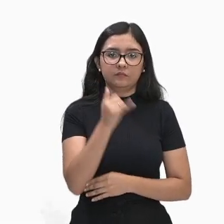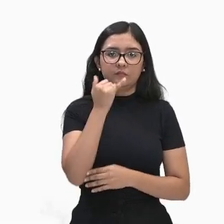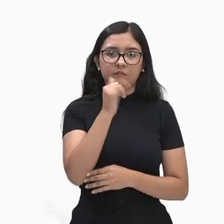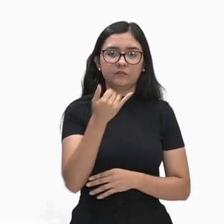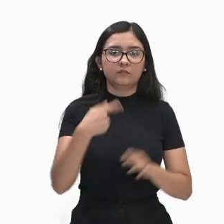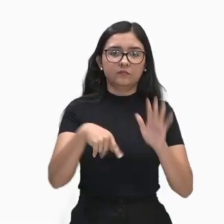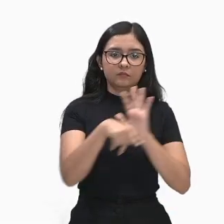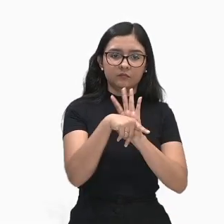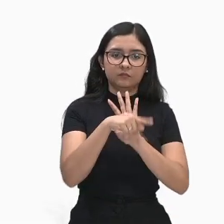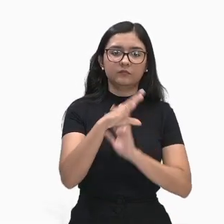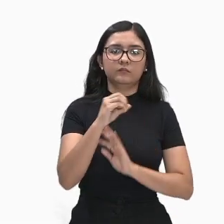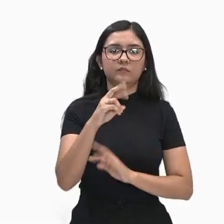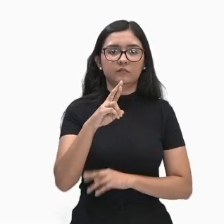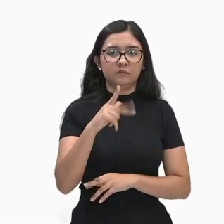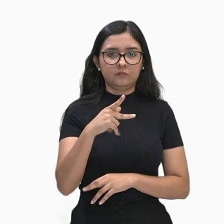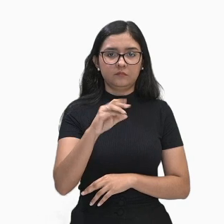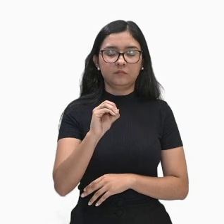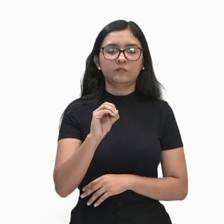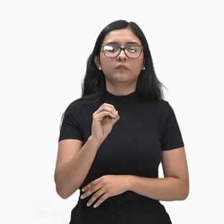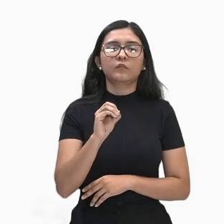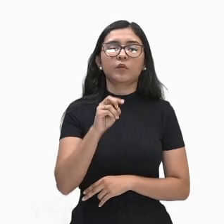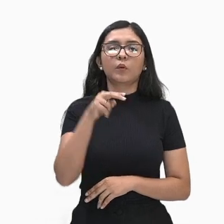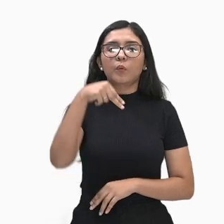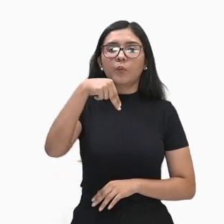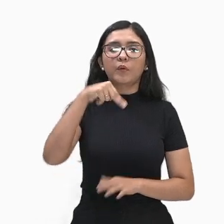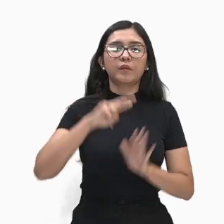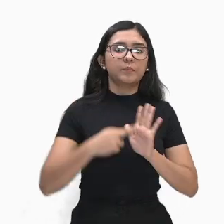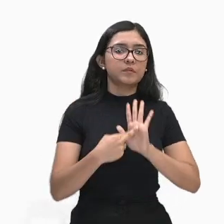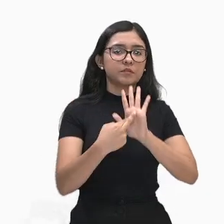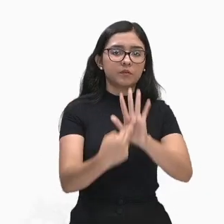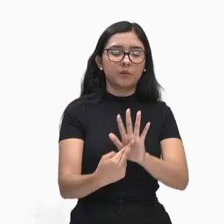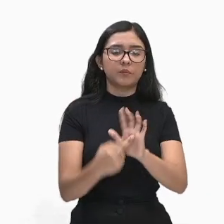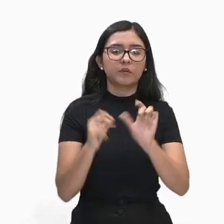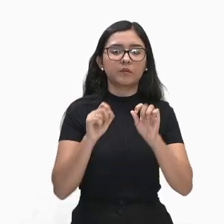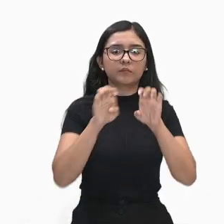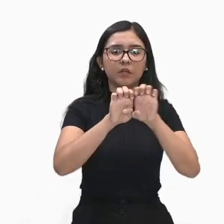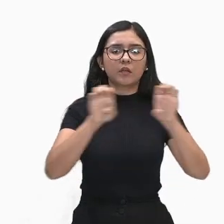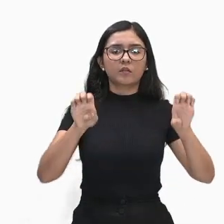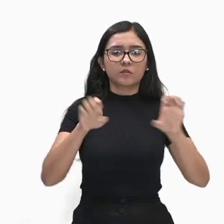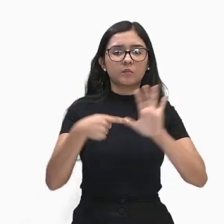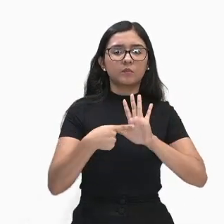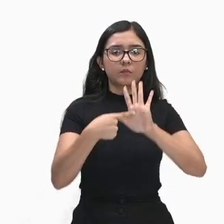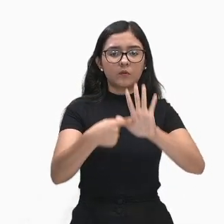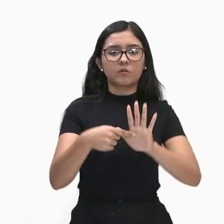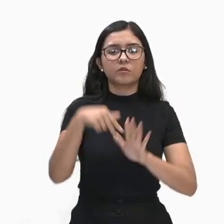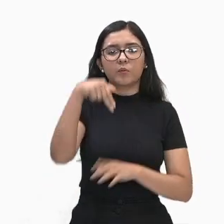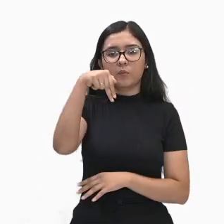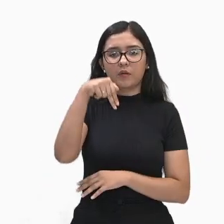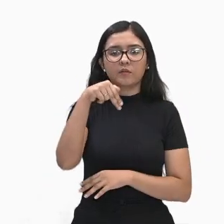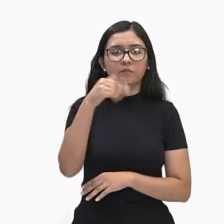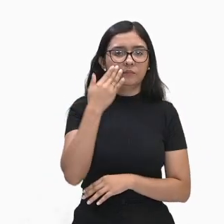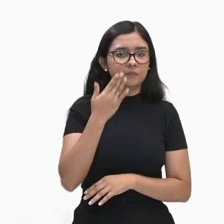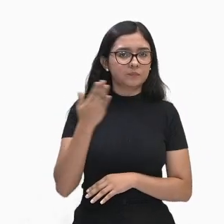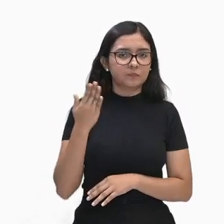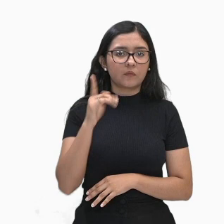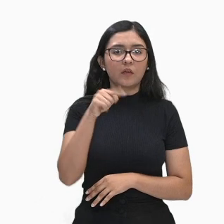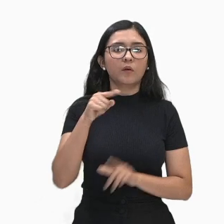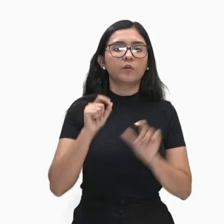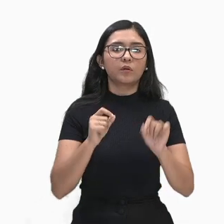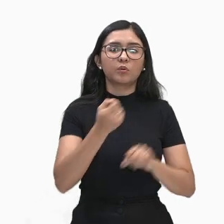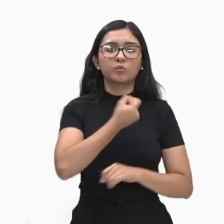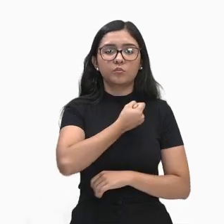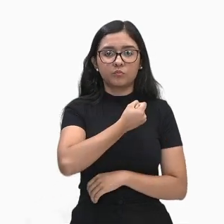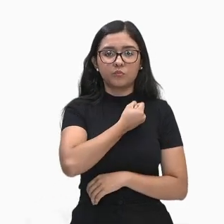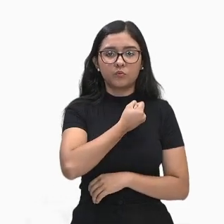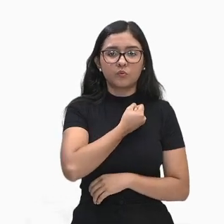vai possuir. O N, que aparece aí na equação, aqui, ó, o N, é o